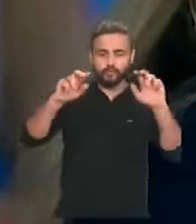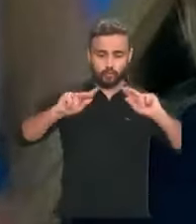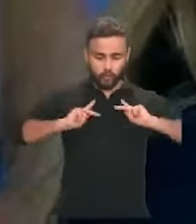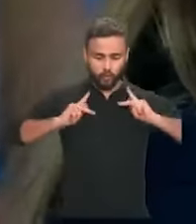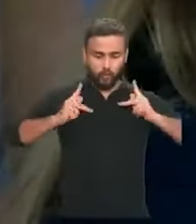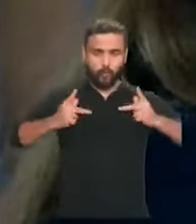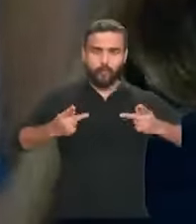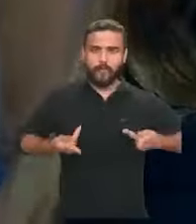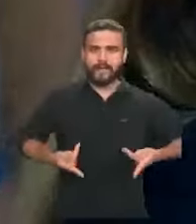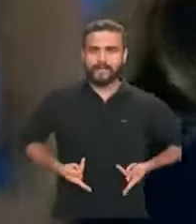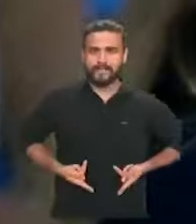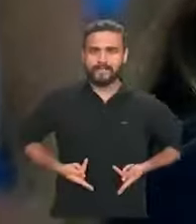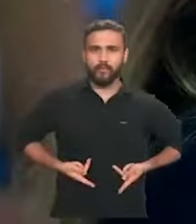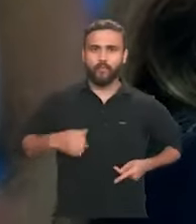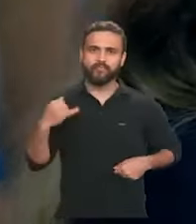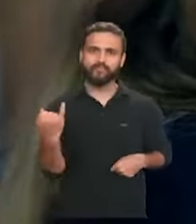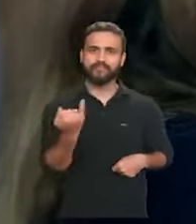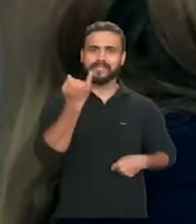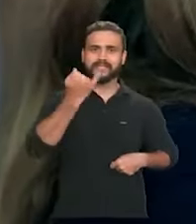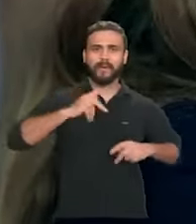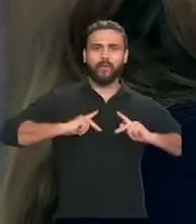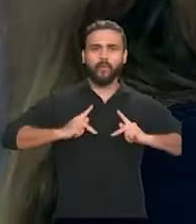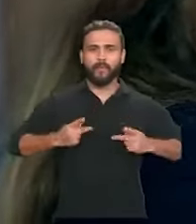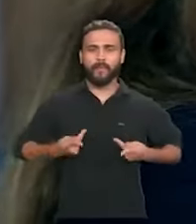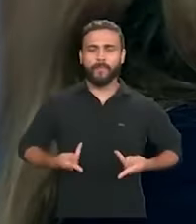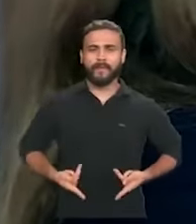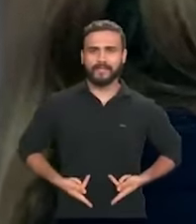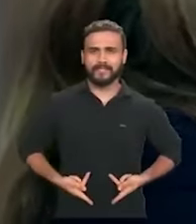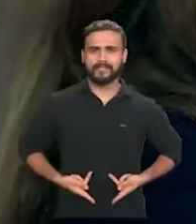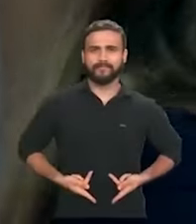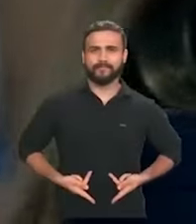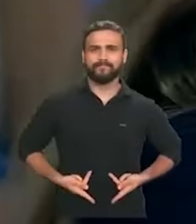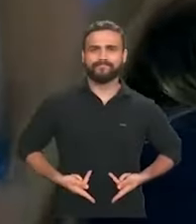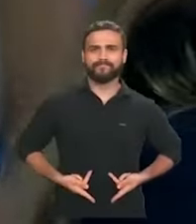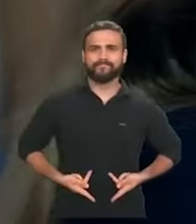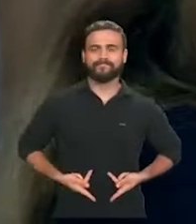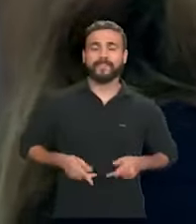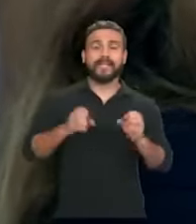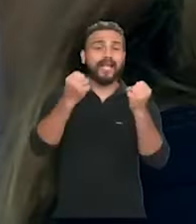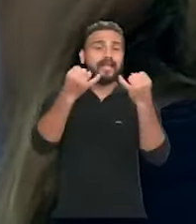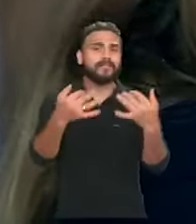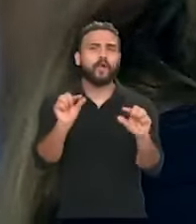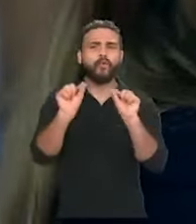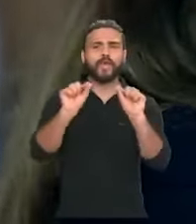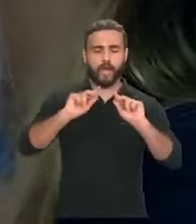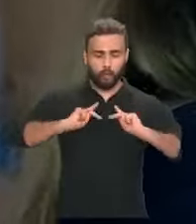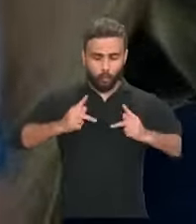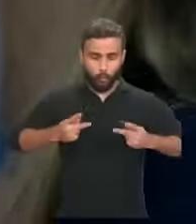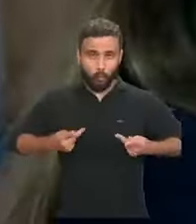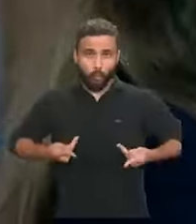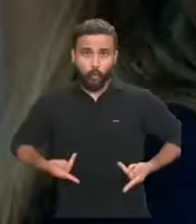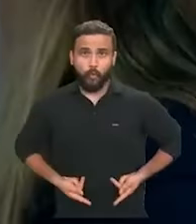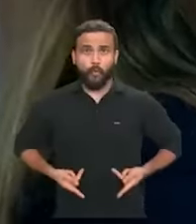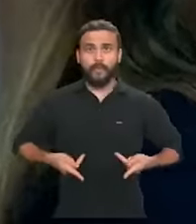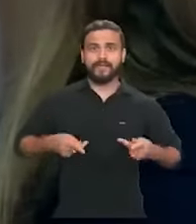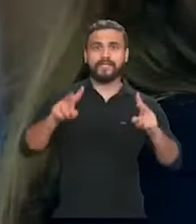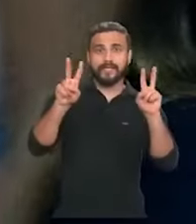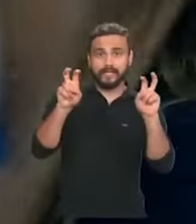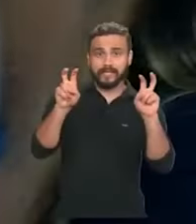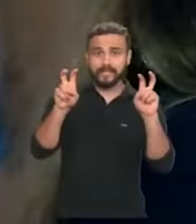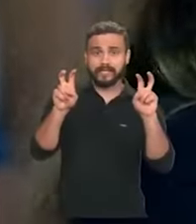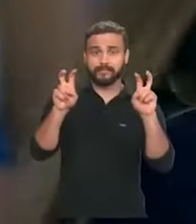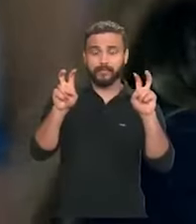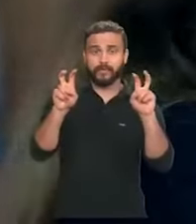talvez até mais rápido do que a gente imagina aonde o homem é o centro de tudo nós vemos até muitas pregações hoje né